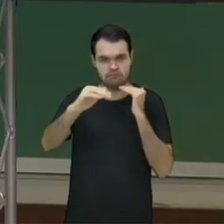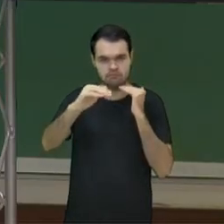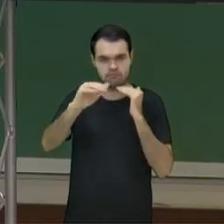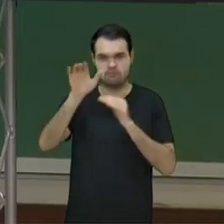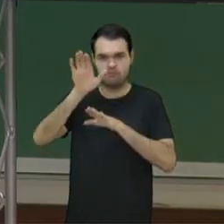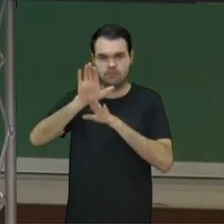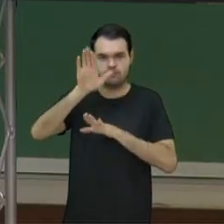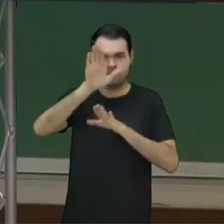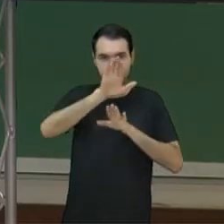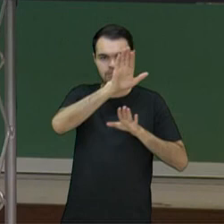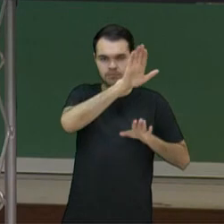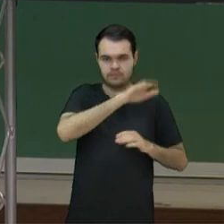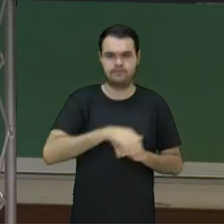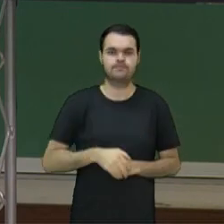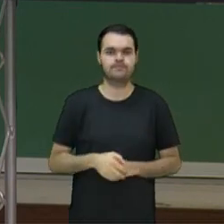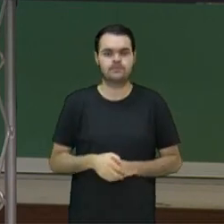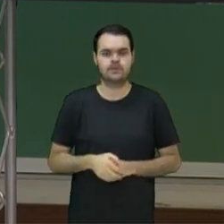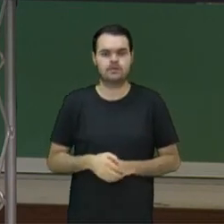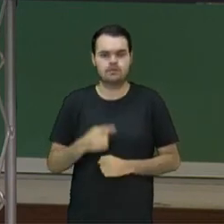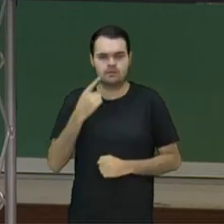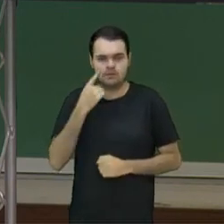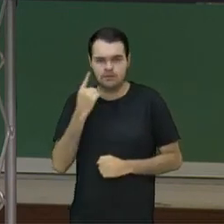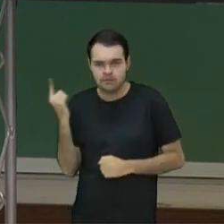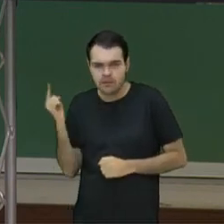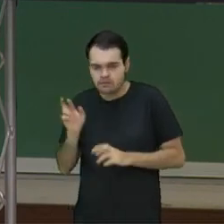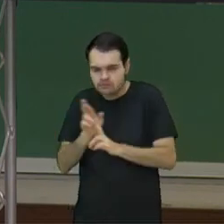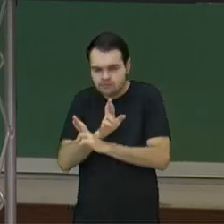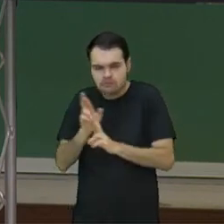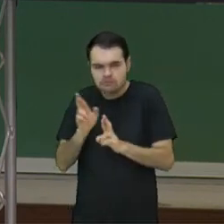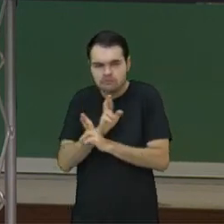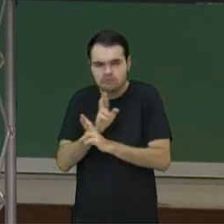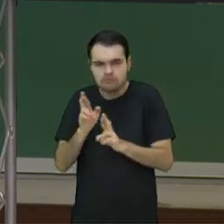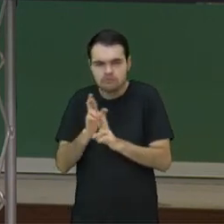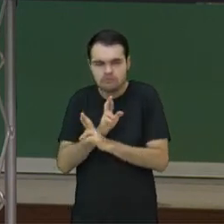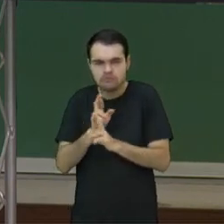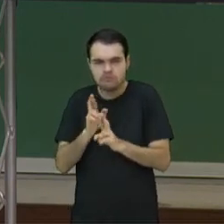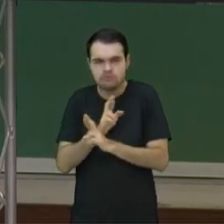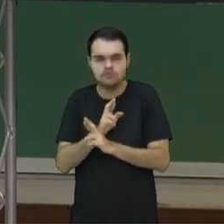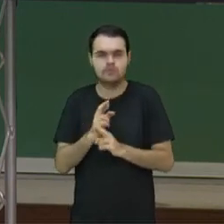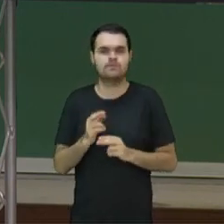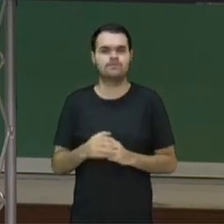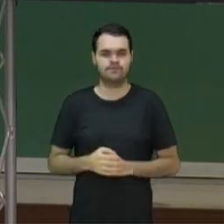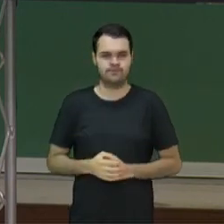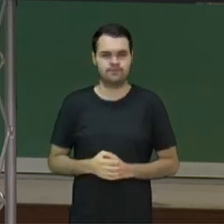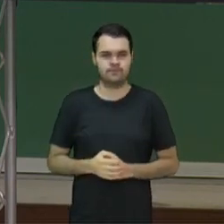Esquematicamente, aqui, entre razão e proporção, aqui, né, nós temos aqui, ó,